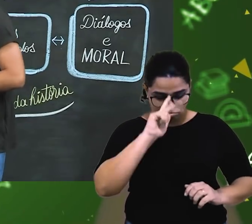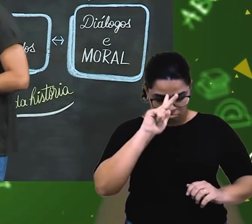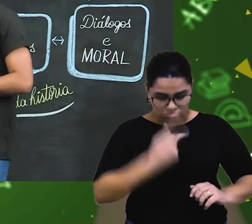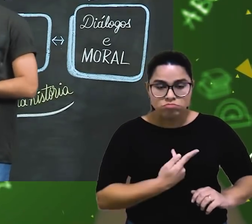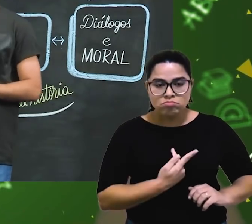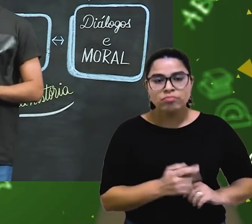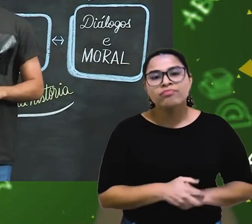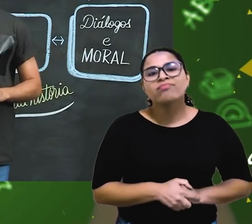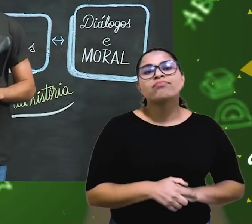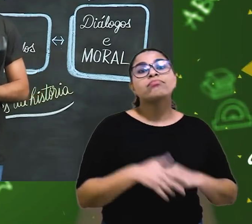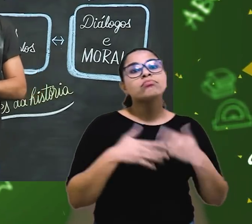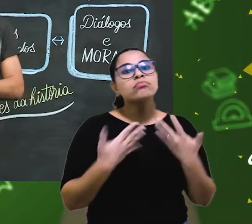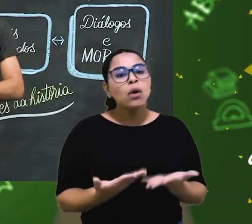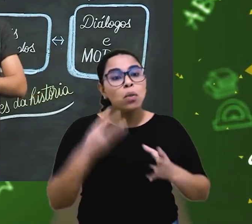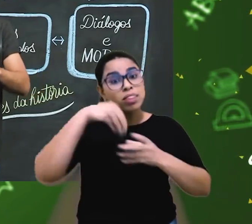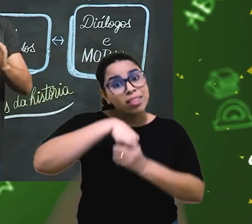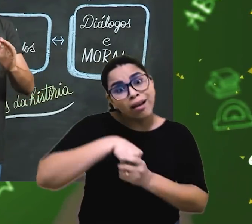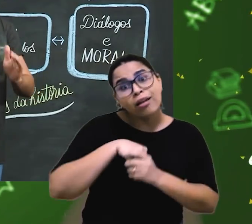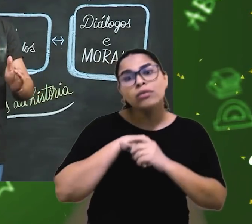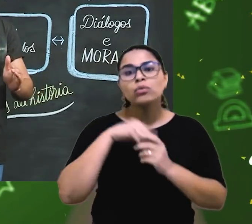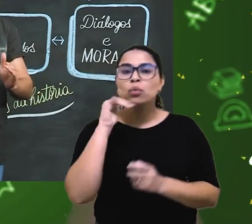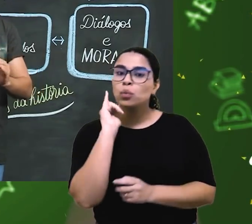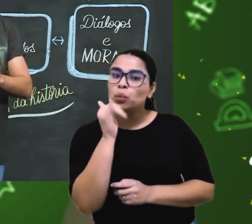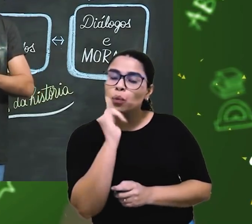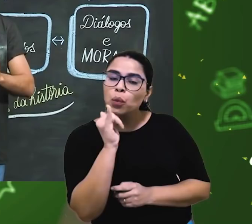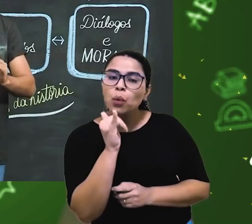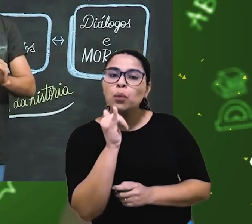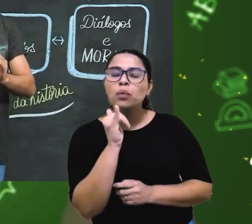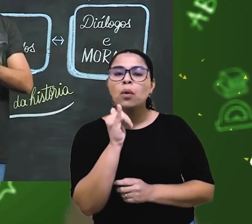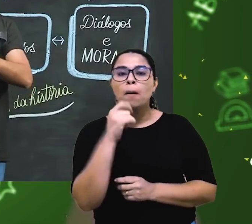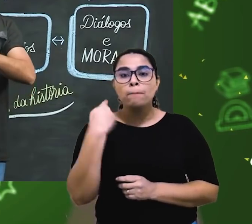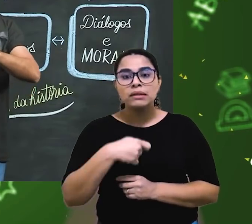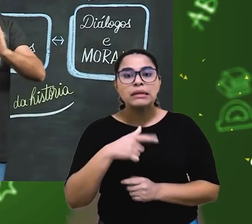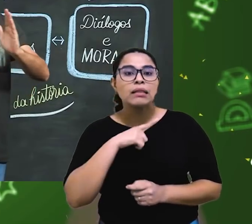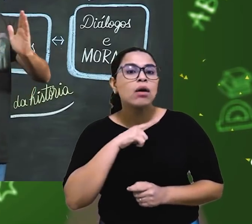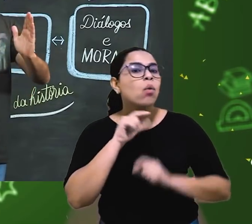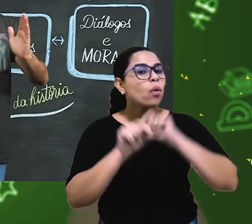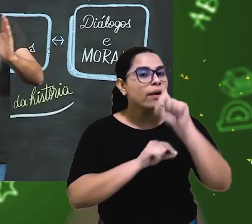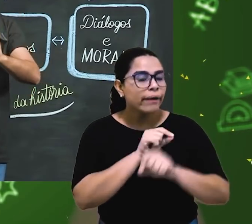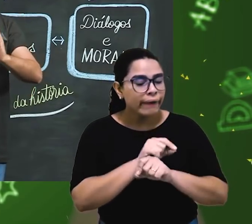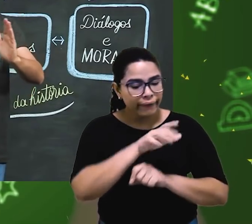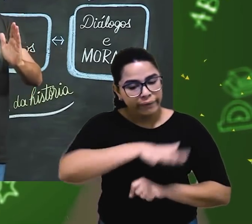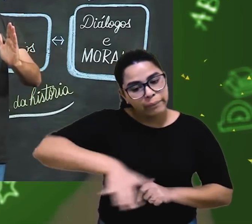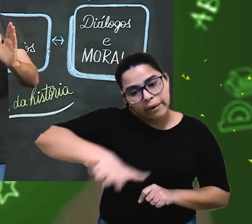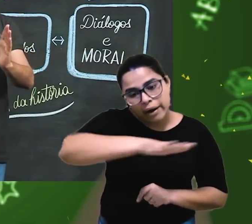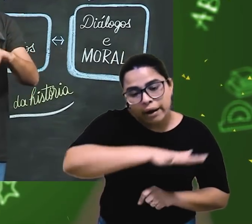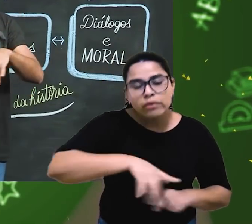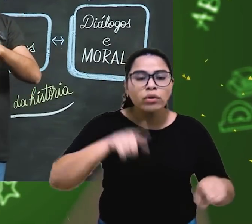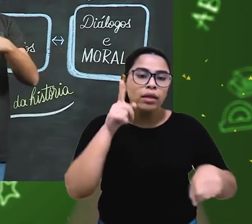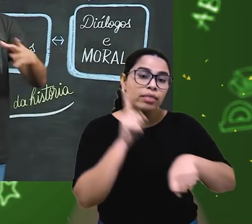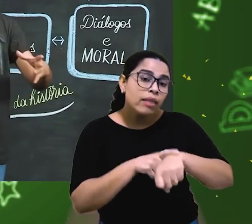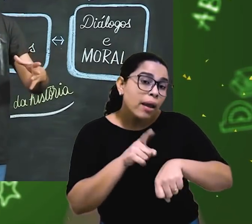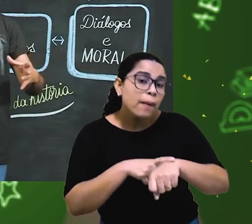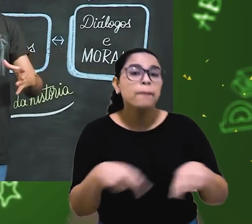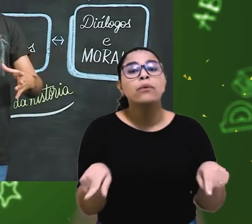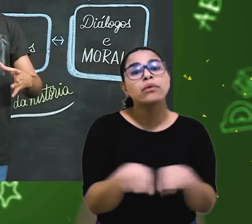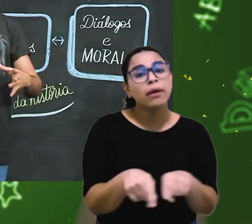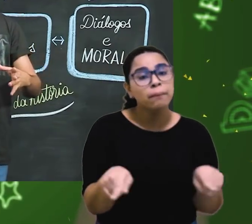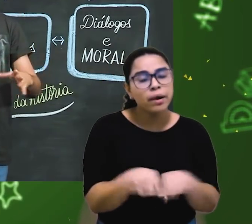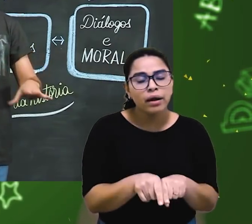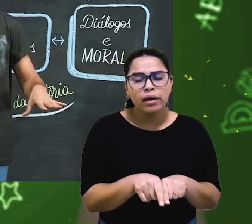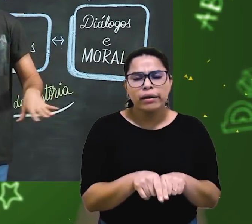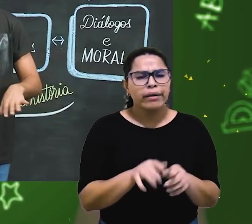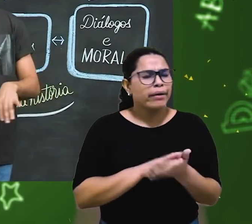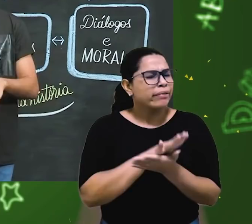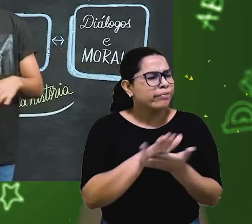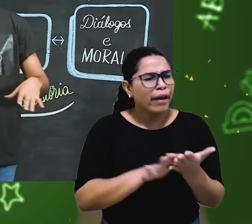narrativo, a gente localiza os personagens em um dado espaço e em um dado tempo. Pensa numa linha do tempo, pensa num contexto, nada acontece por